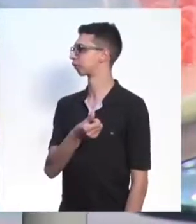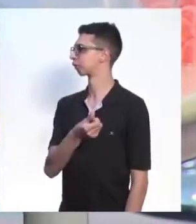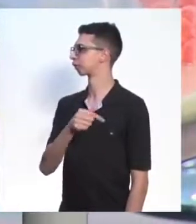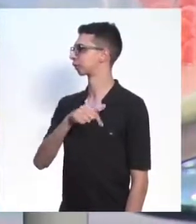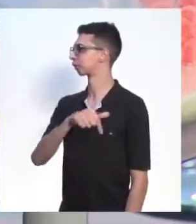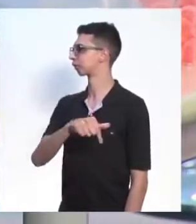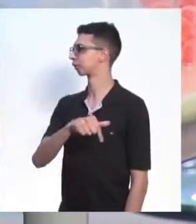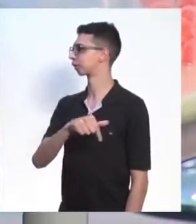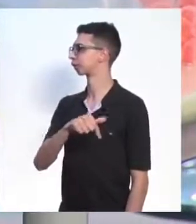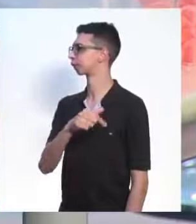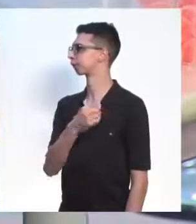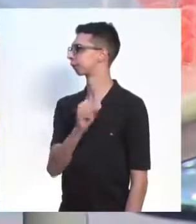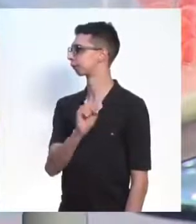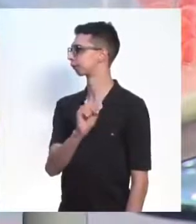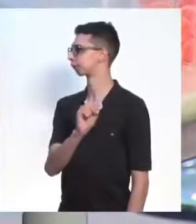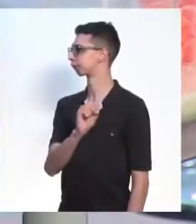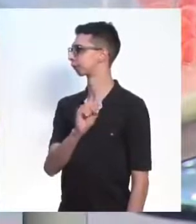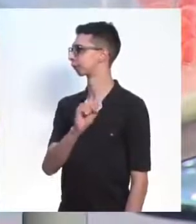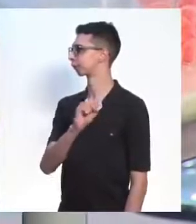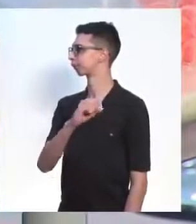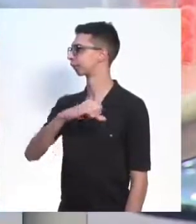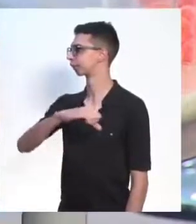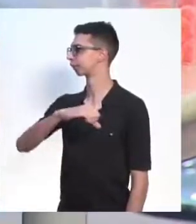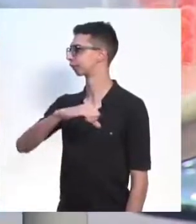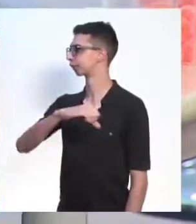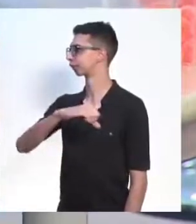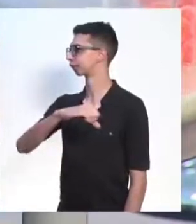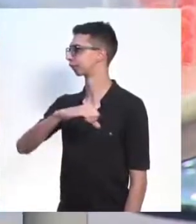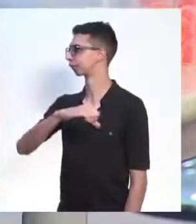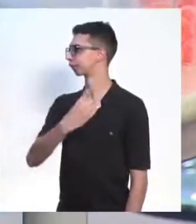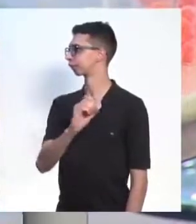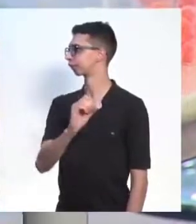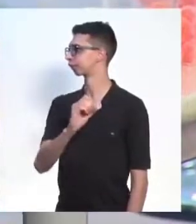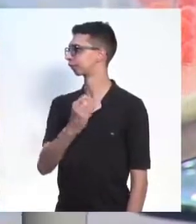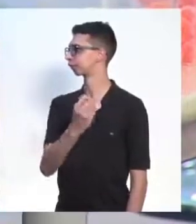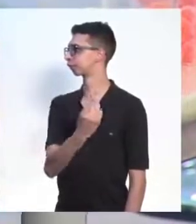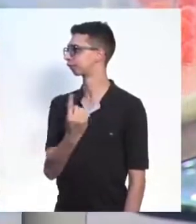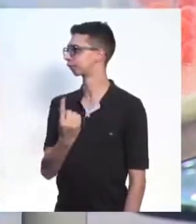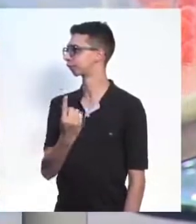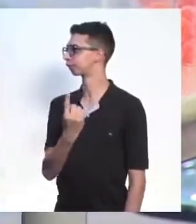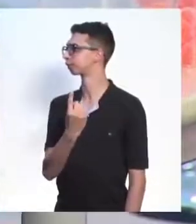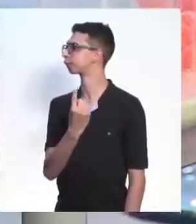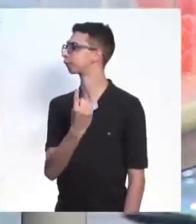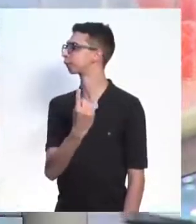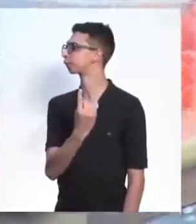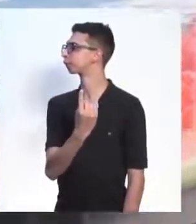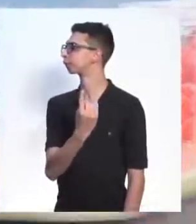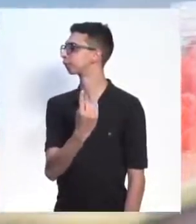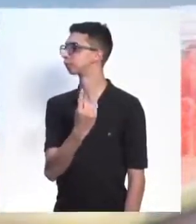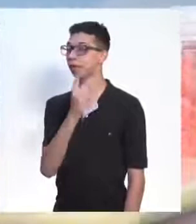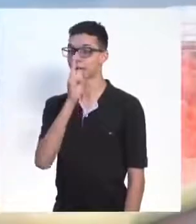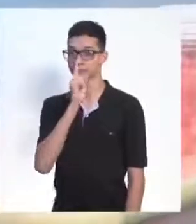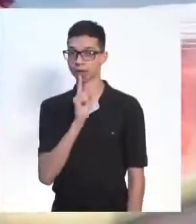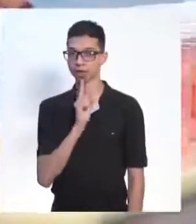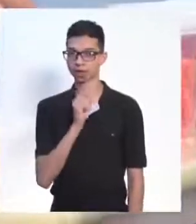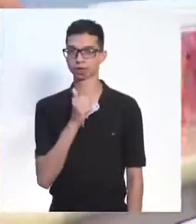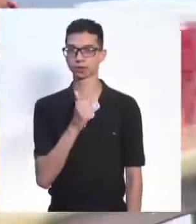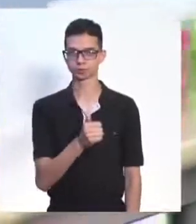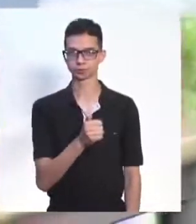6, 7, 8, 9, 10, 11